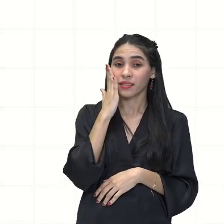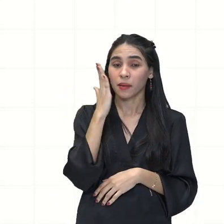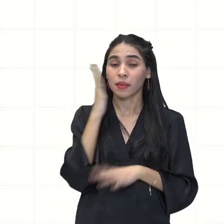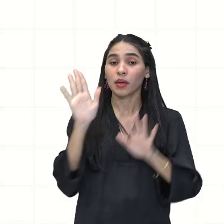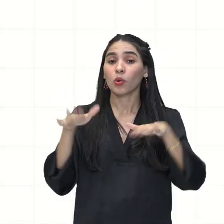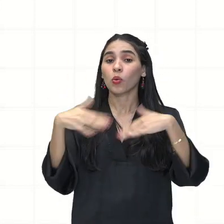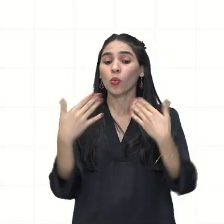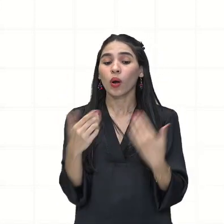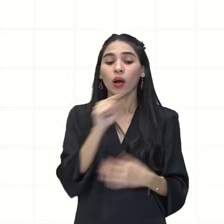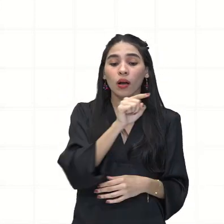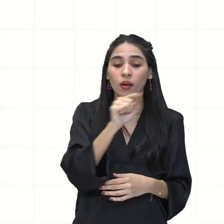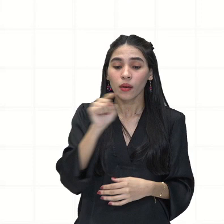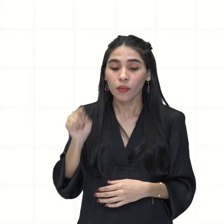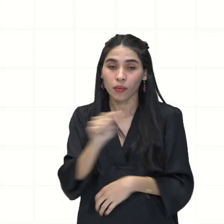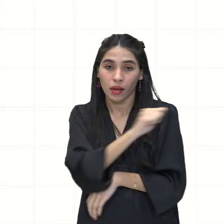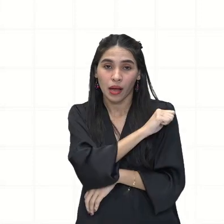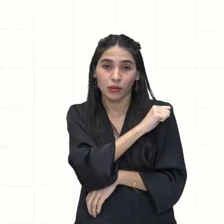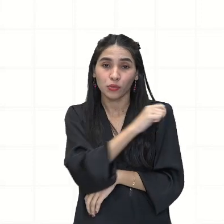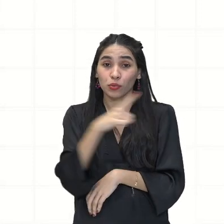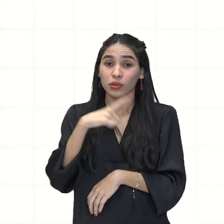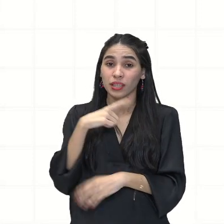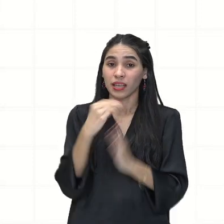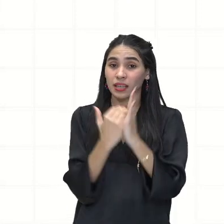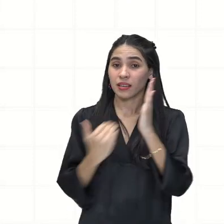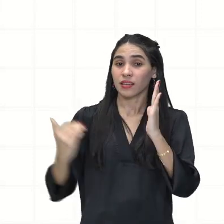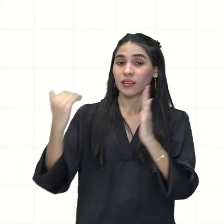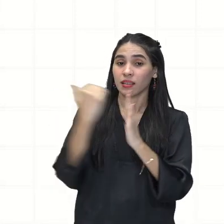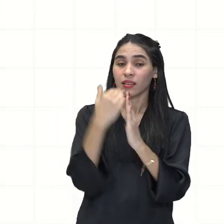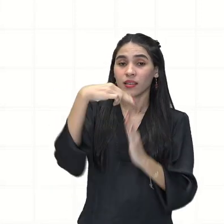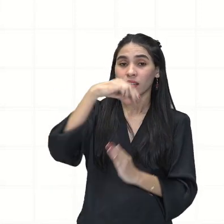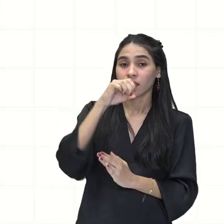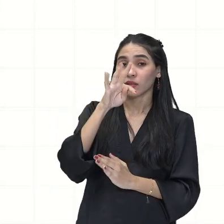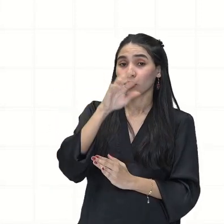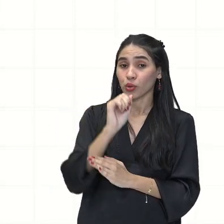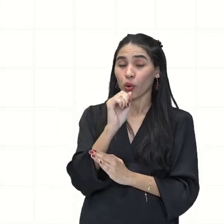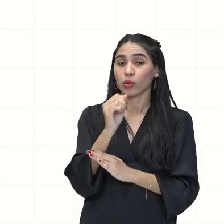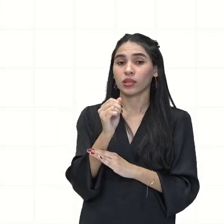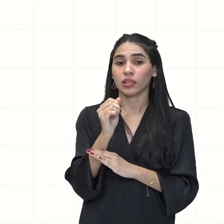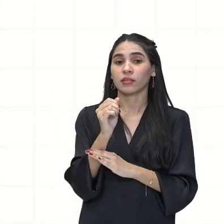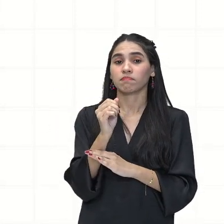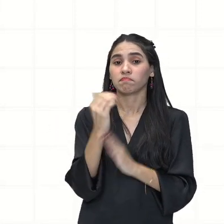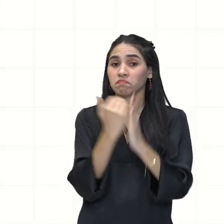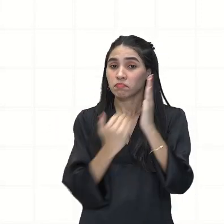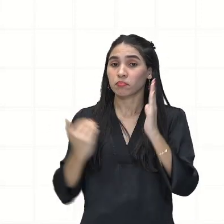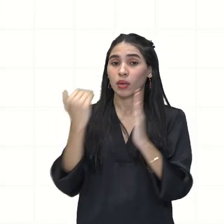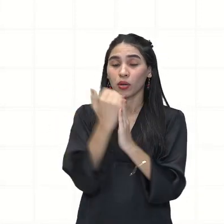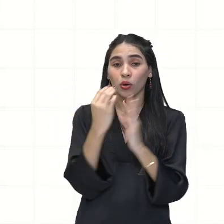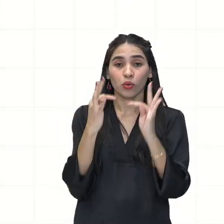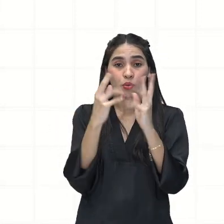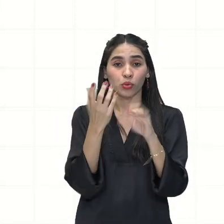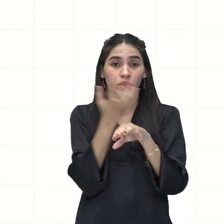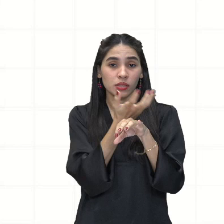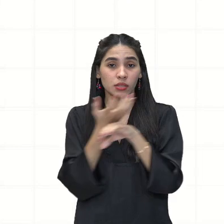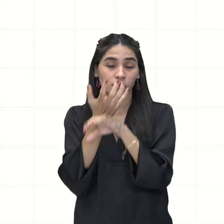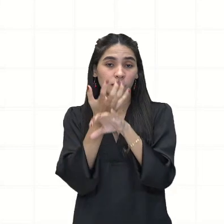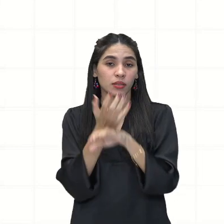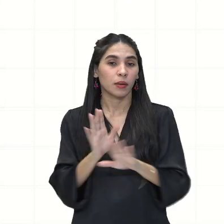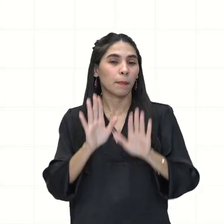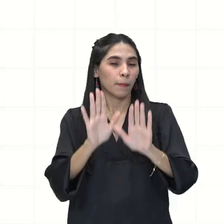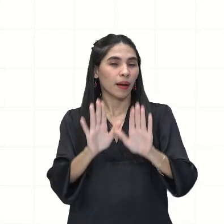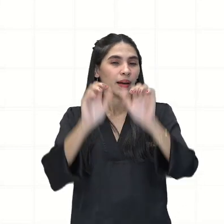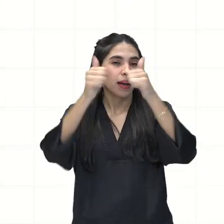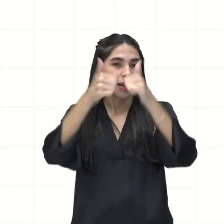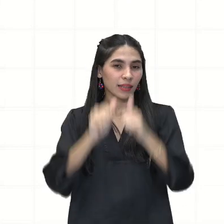estão acima da média em todas as disciplinas. Para analisar melhor,